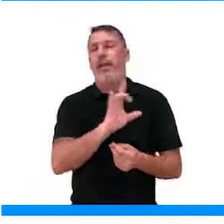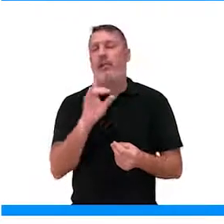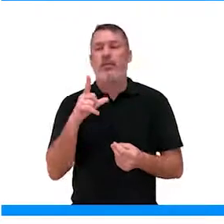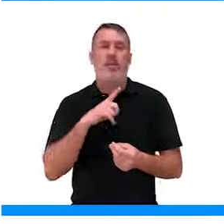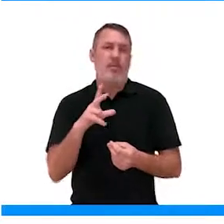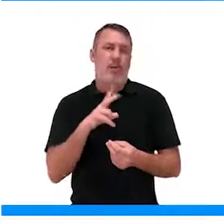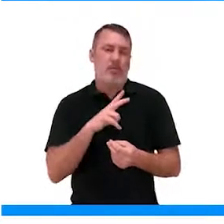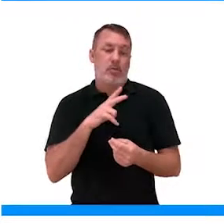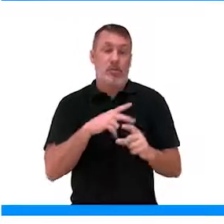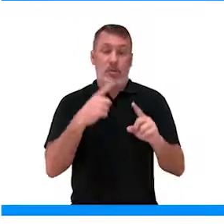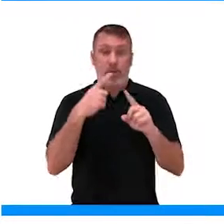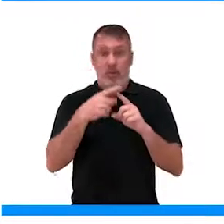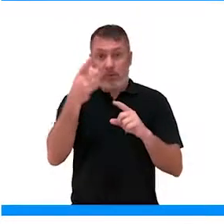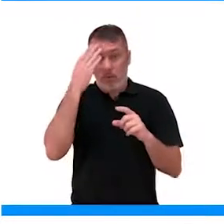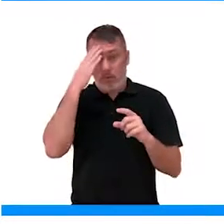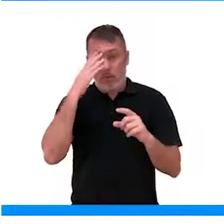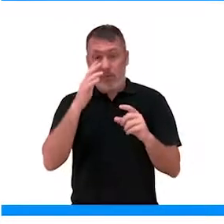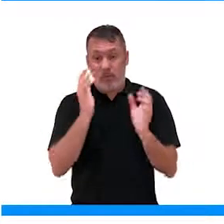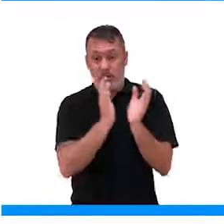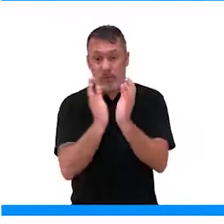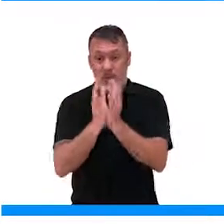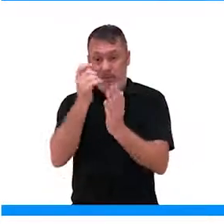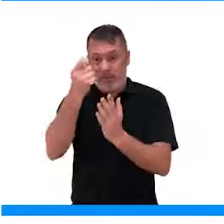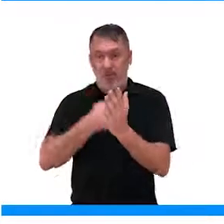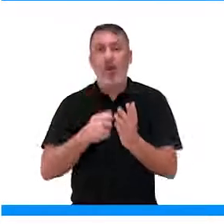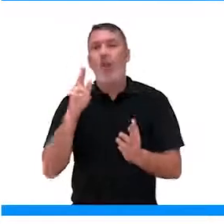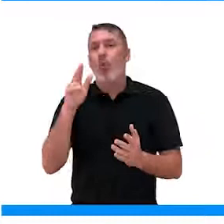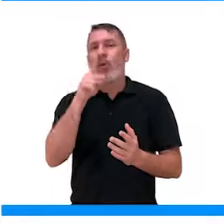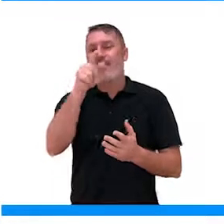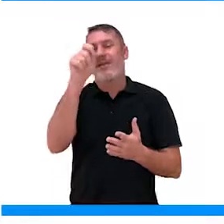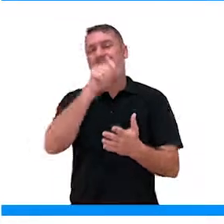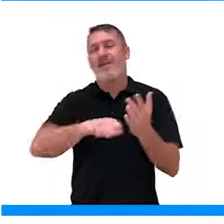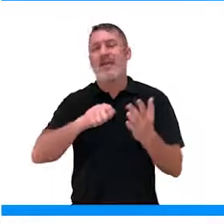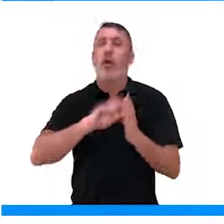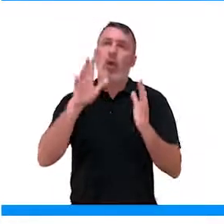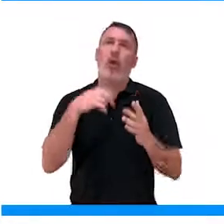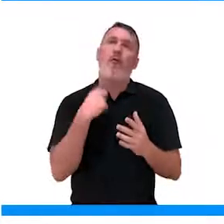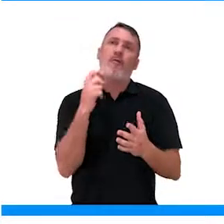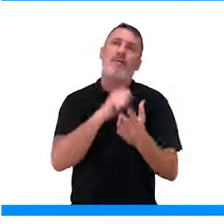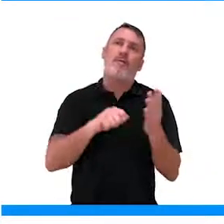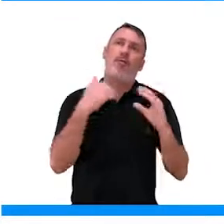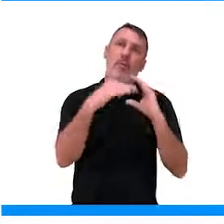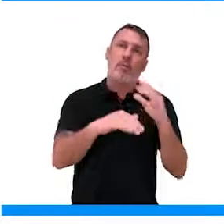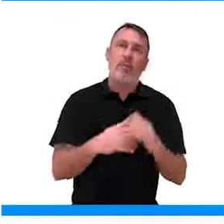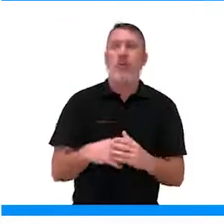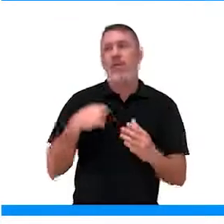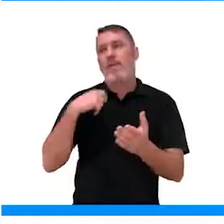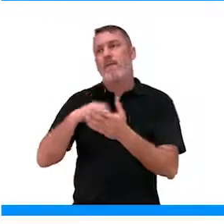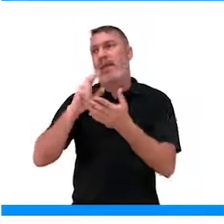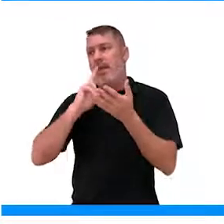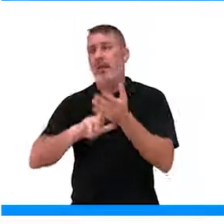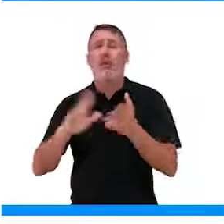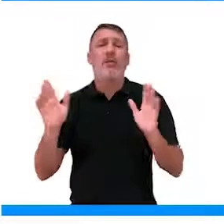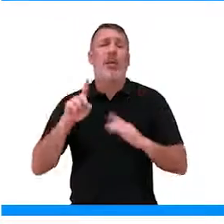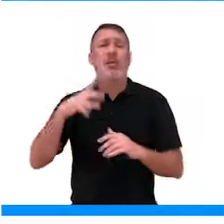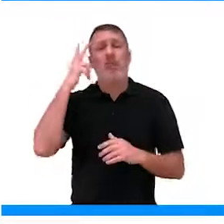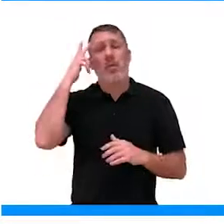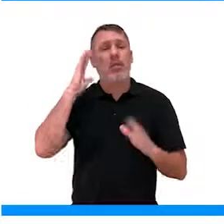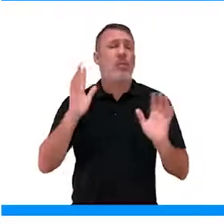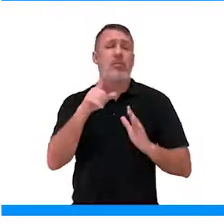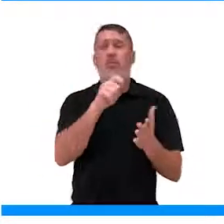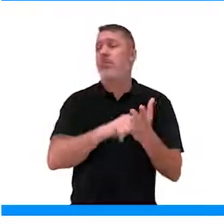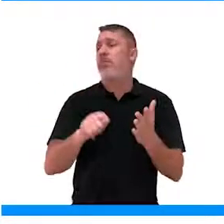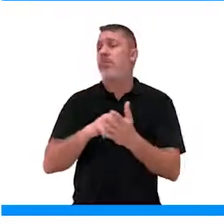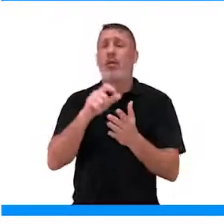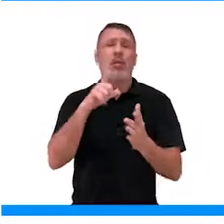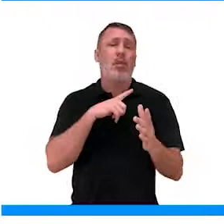contexto específico. É que quando a gente usa os gêneros textuais, a gente não fica pensando, agora eu usei um bilhete, agora eu usei um e-mail. Por quê? Porque eles servem